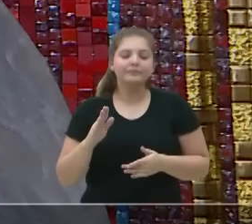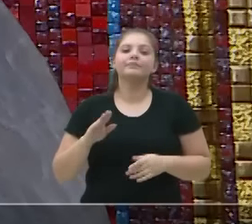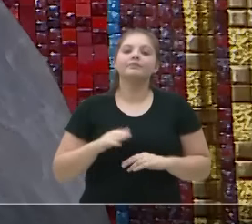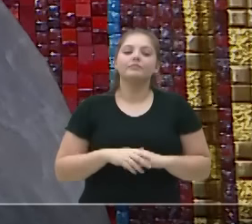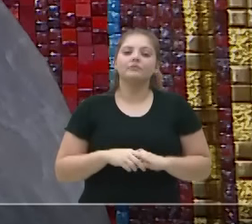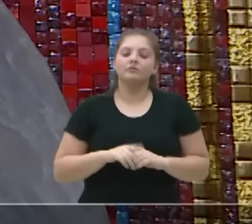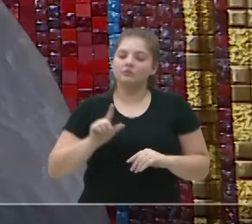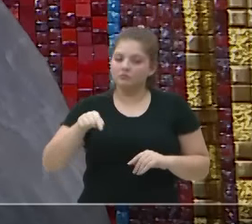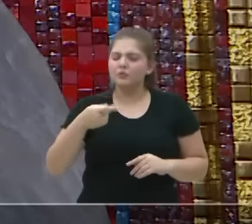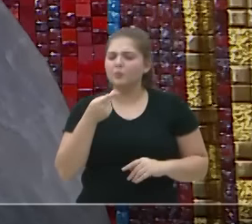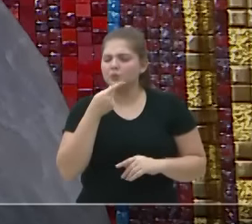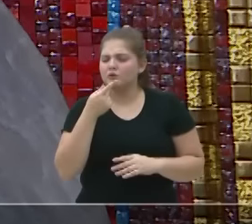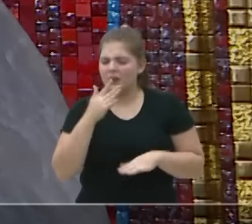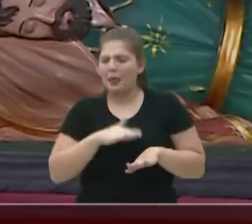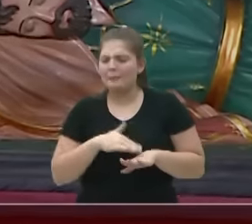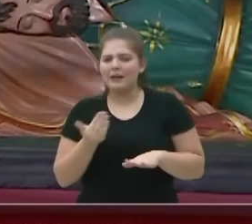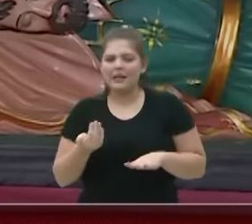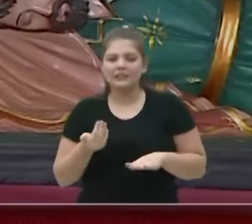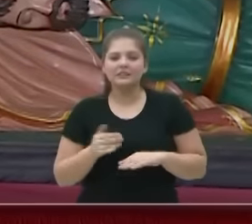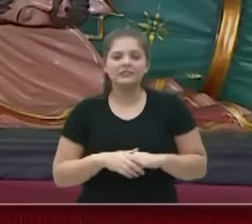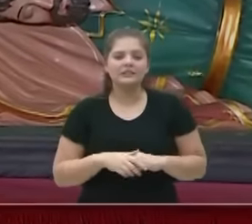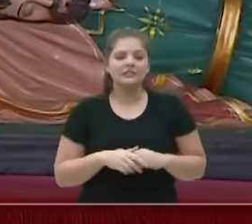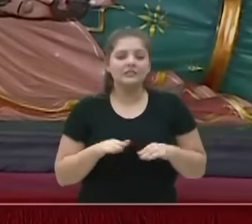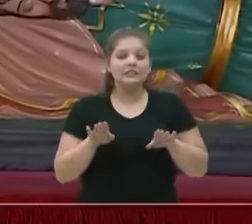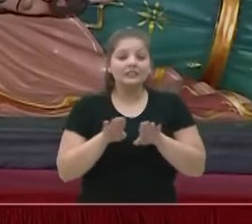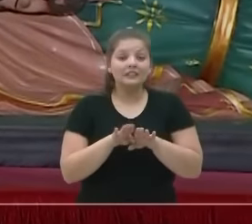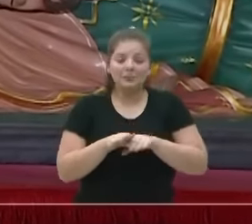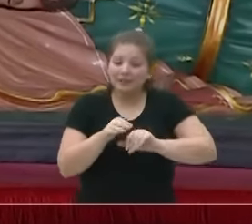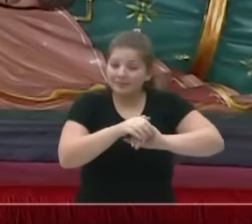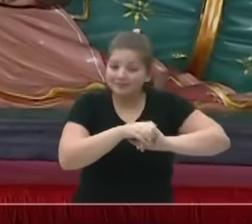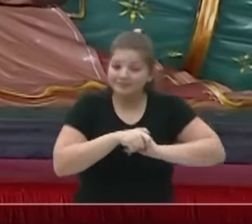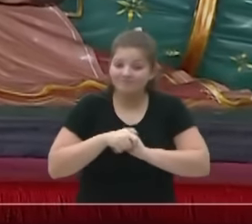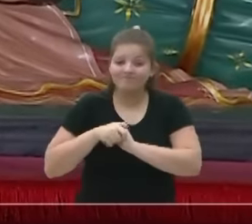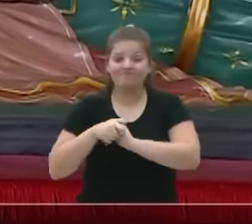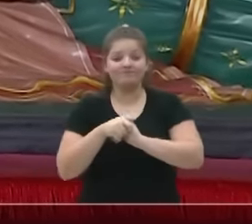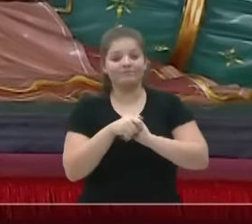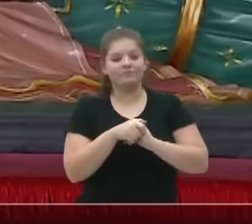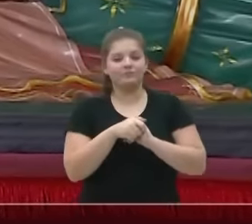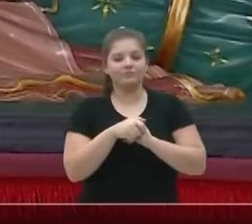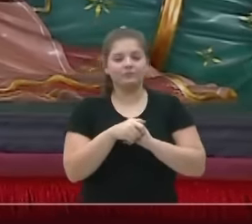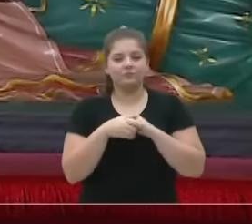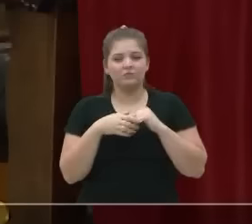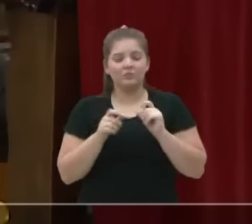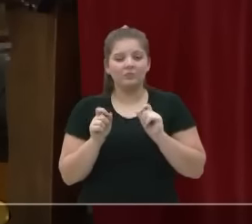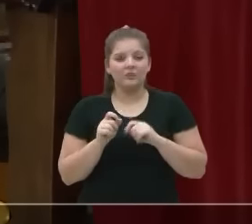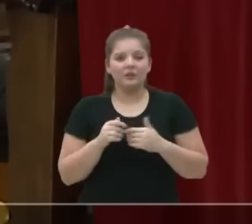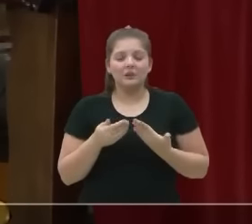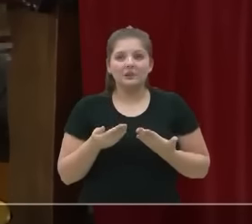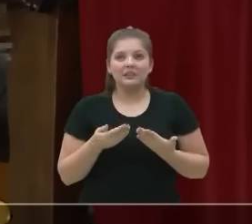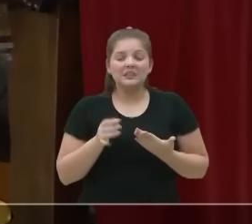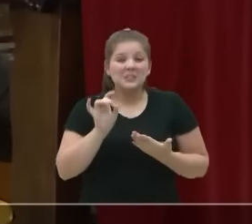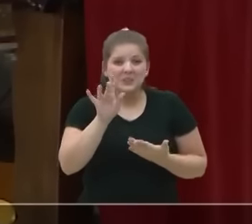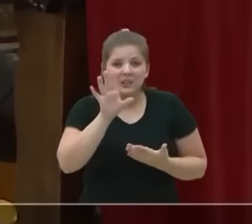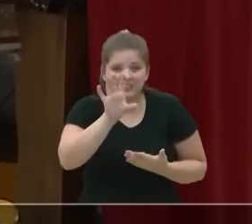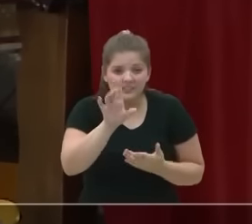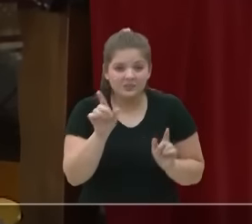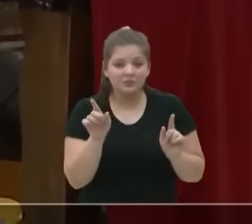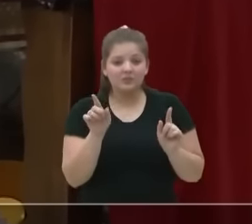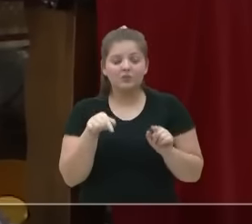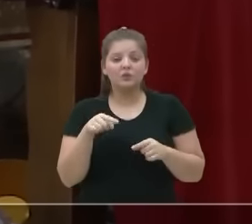falar sobre isto, e também a caridade. Como se não bastasse, nós mandamos